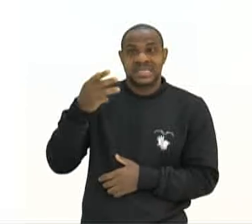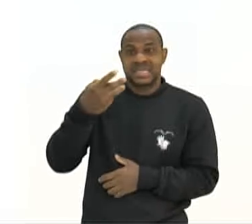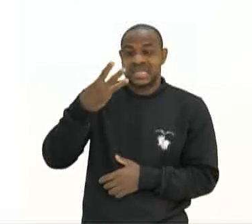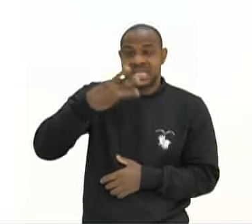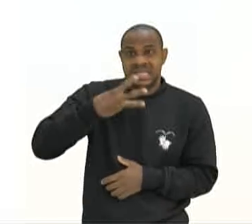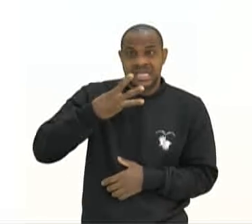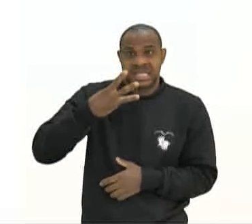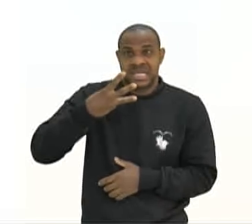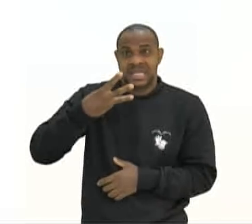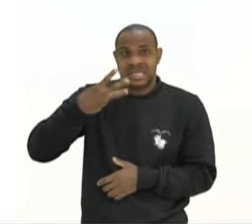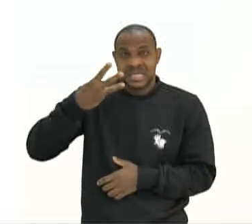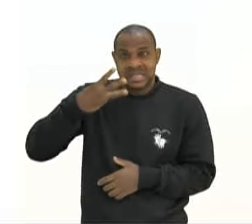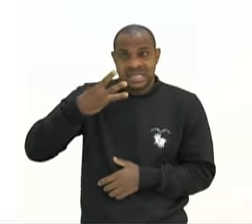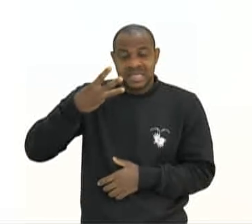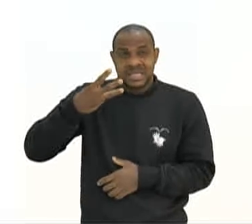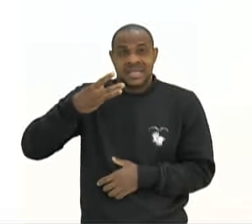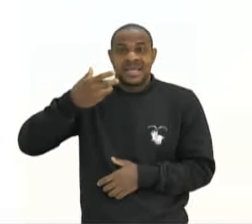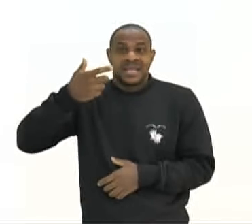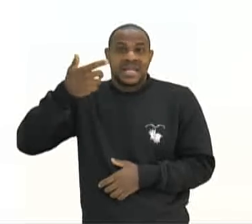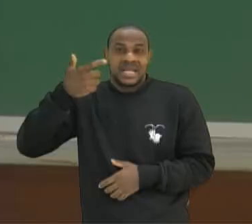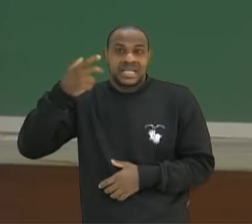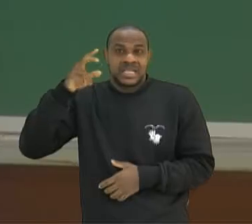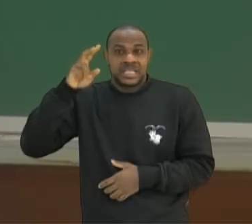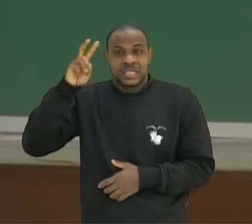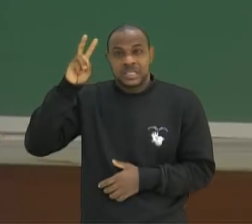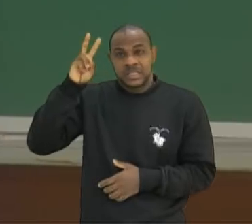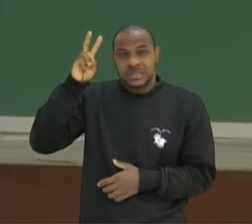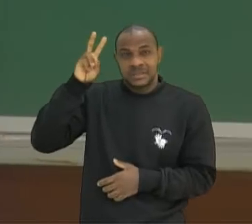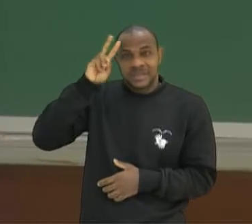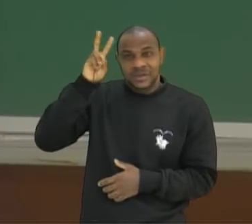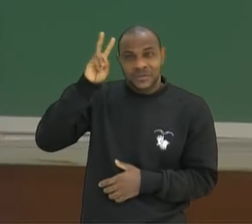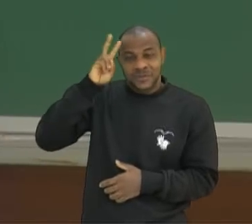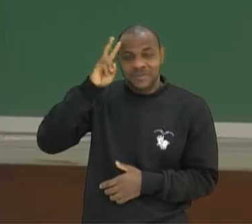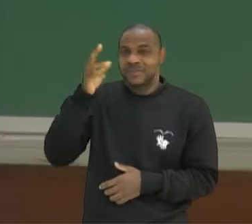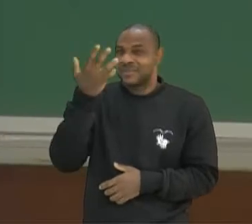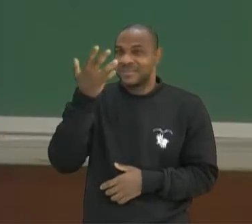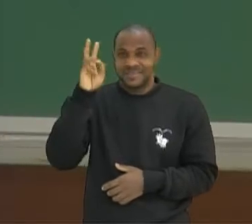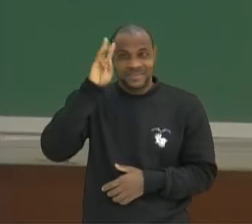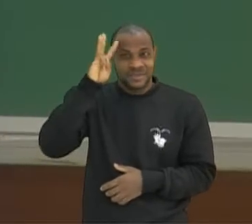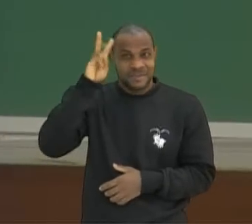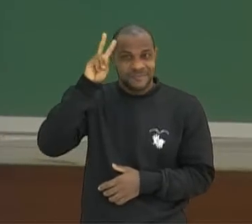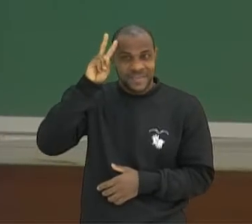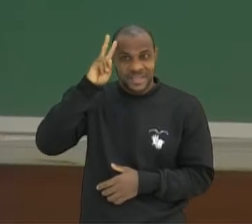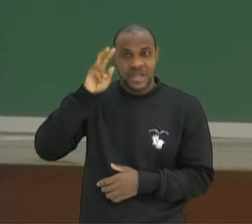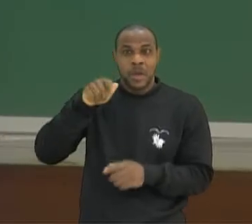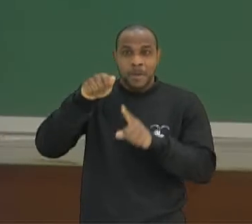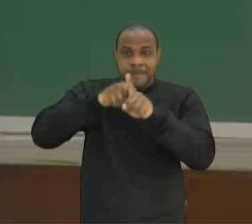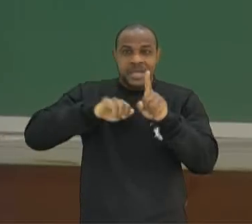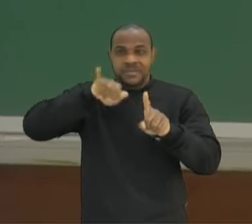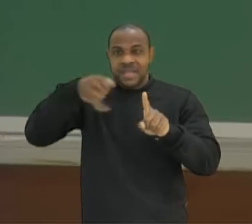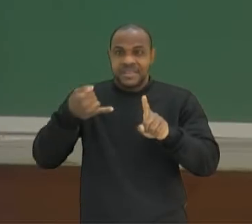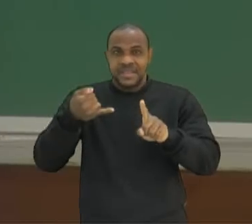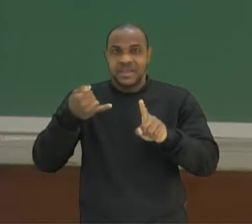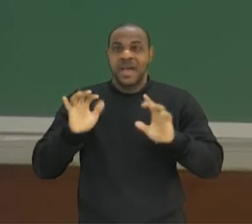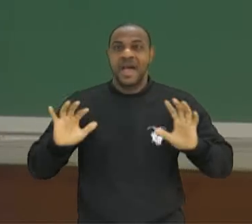janeiro é celebrado o aniversário do Martin Luther King, ok,